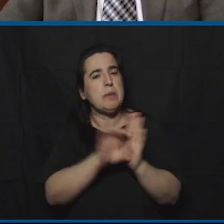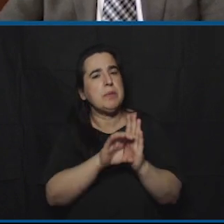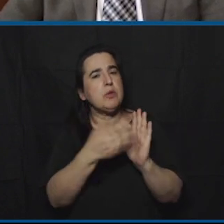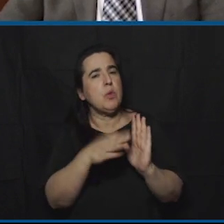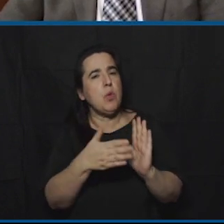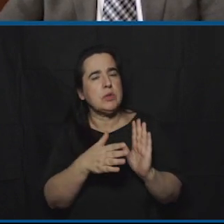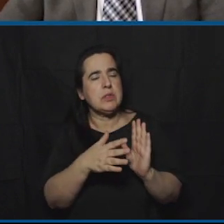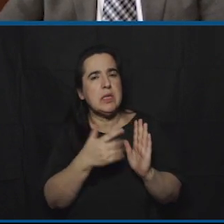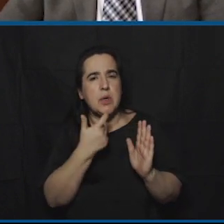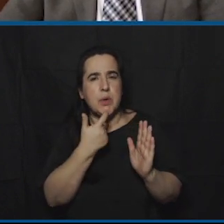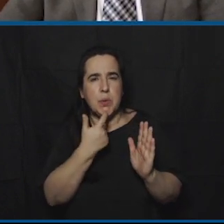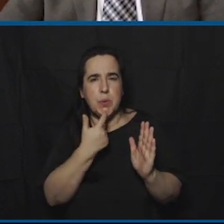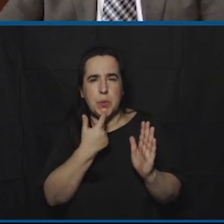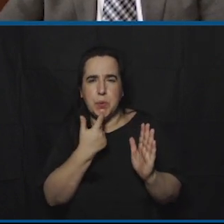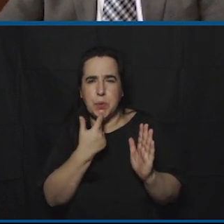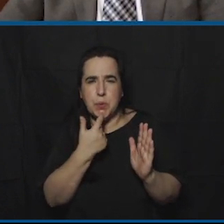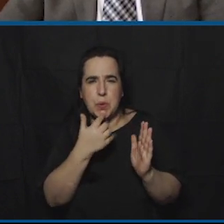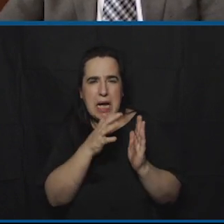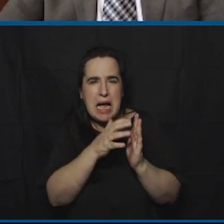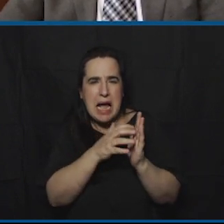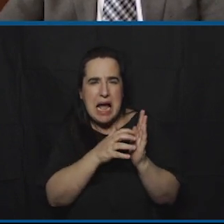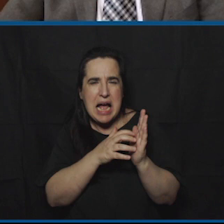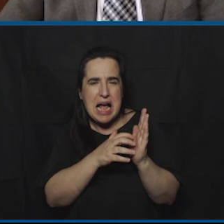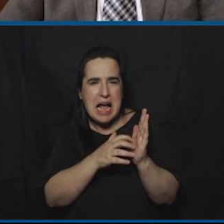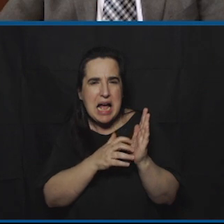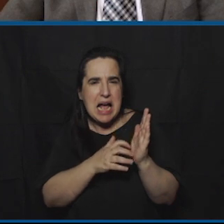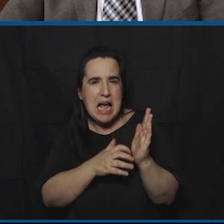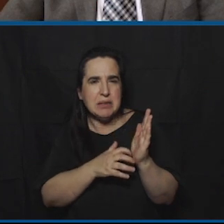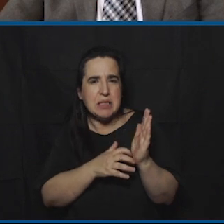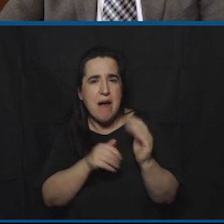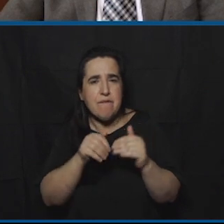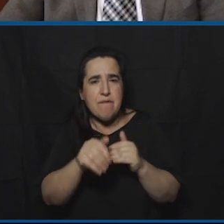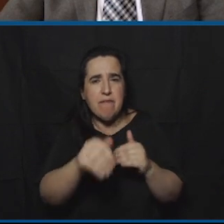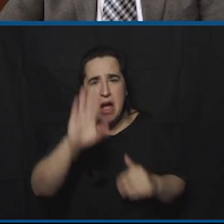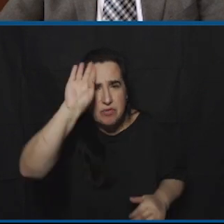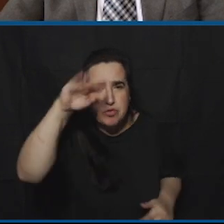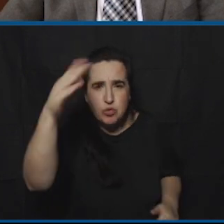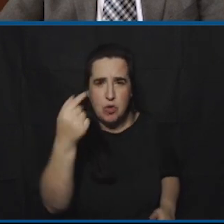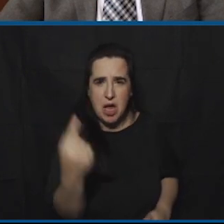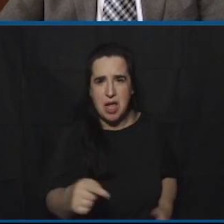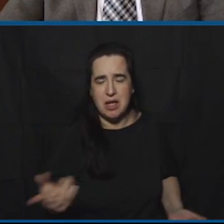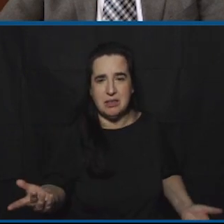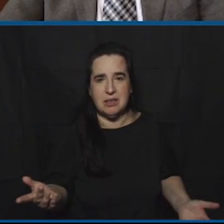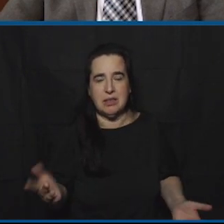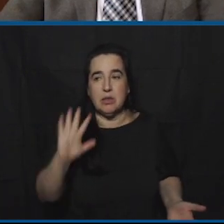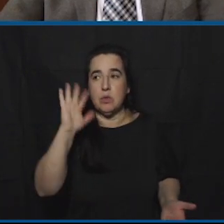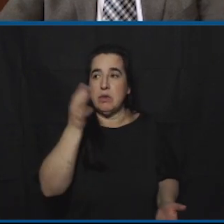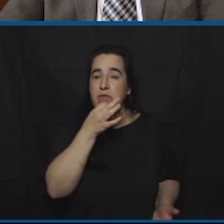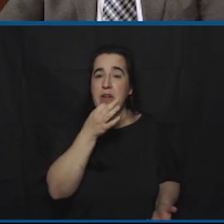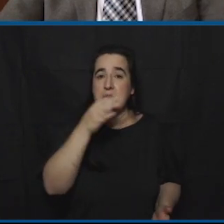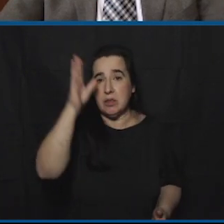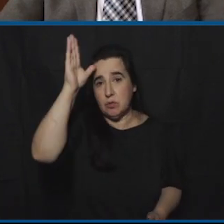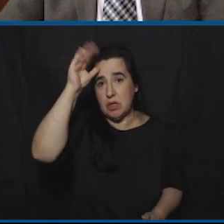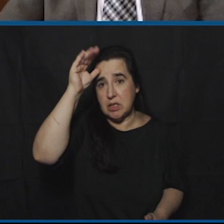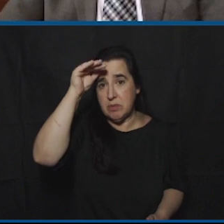11 e ele está cheio de implicações para algo que está por vir ainda, que para nós ainda é futuro. Que é quando fala aqui